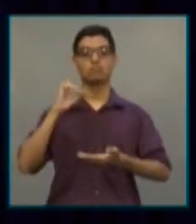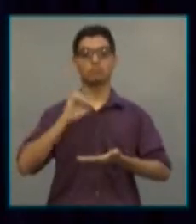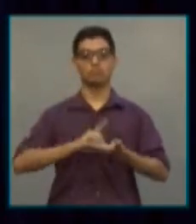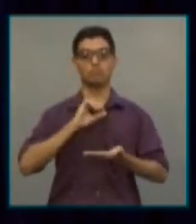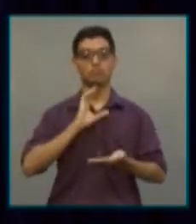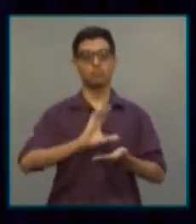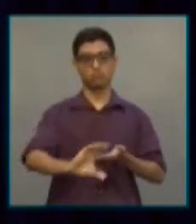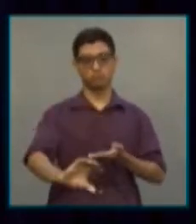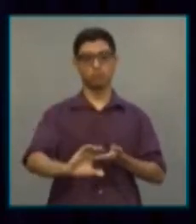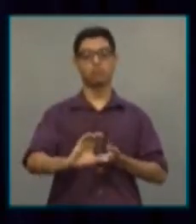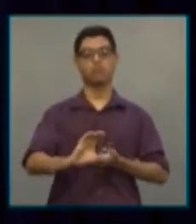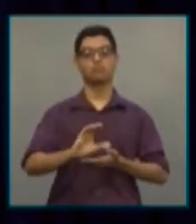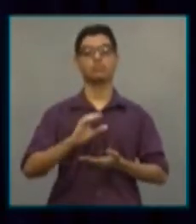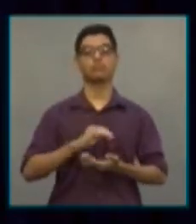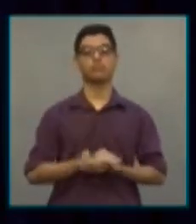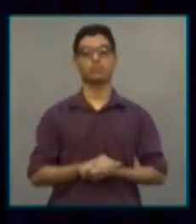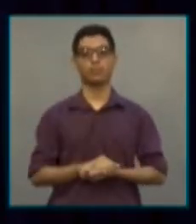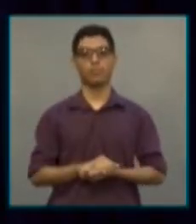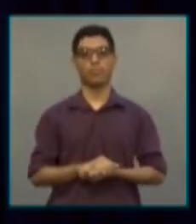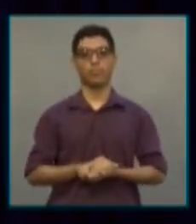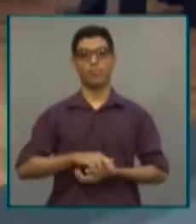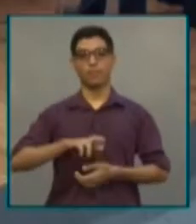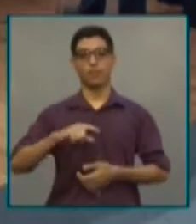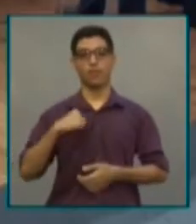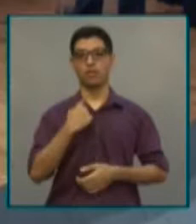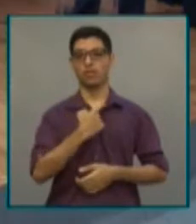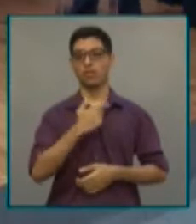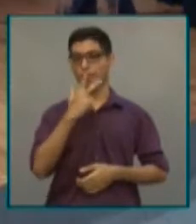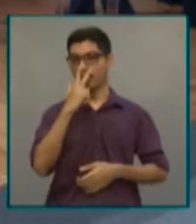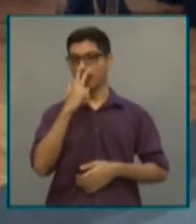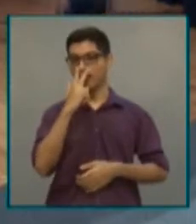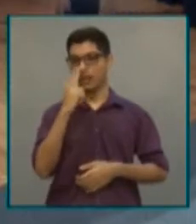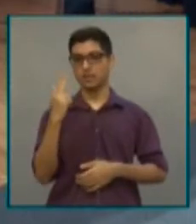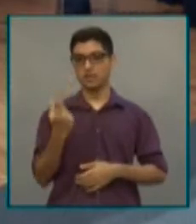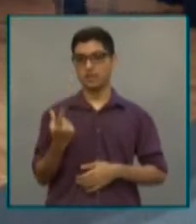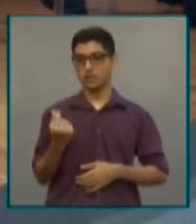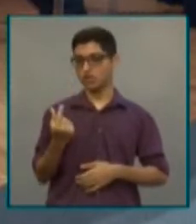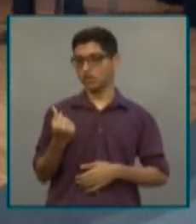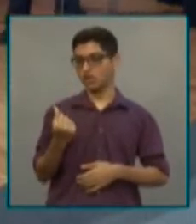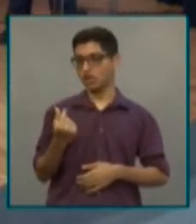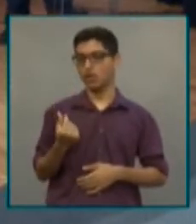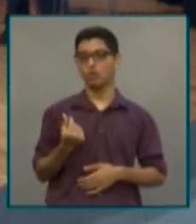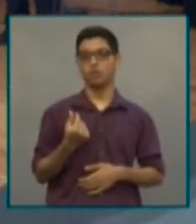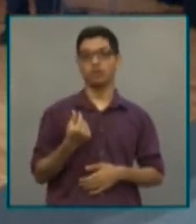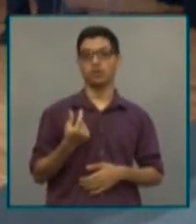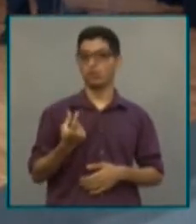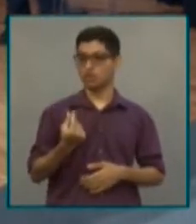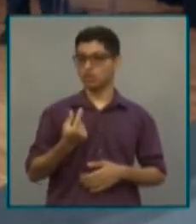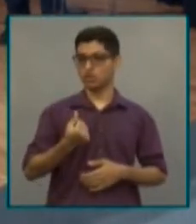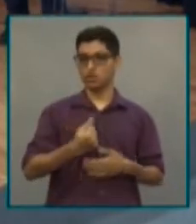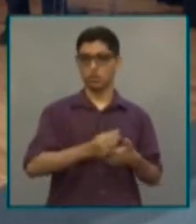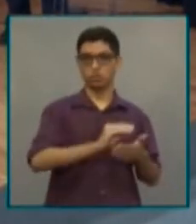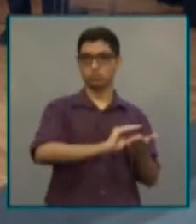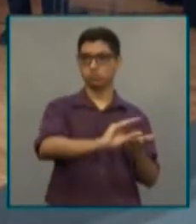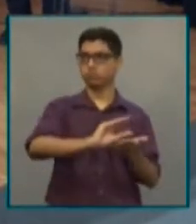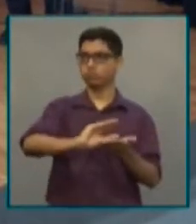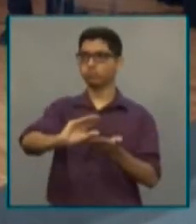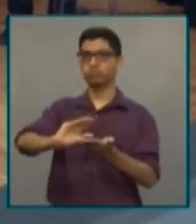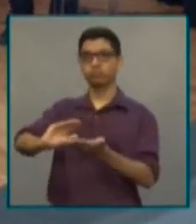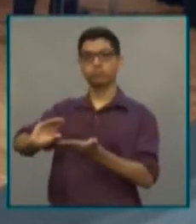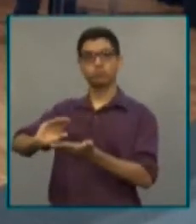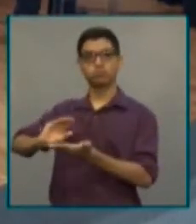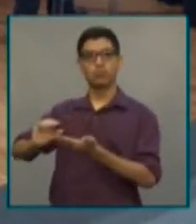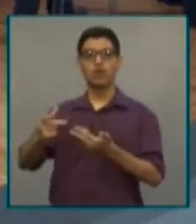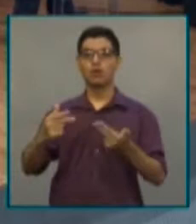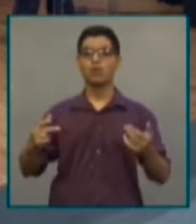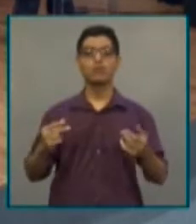vergonhosas na entrada do fórum, desconfigurando a estrutura do maior fórum da América Latina e nem tampouco